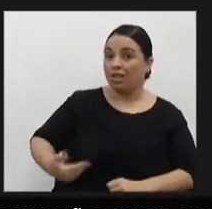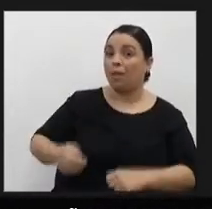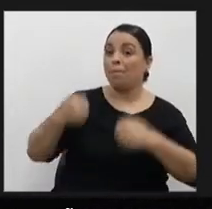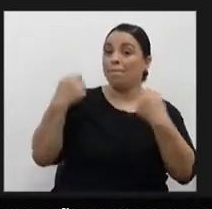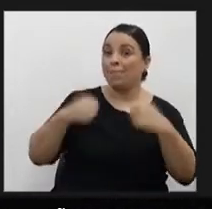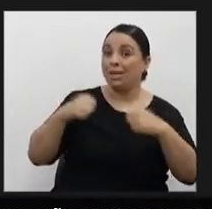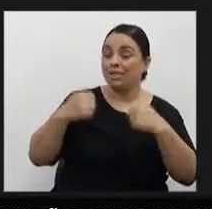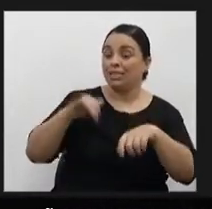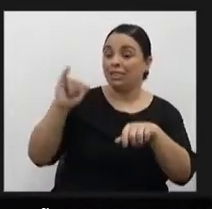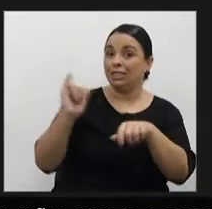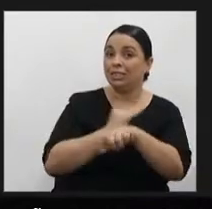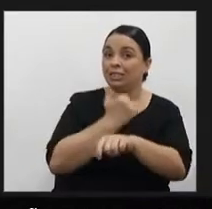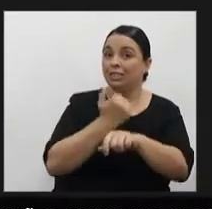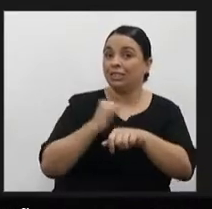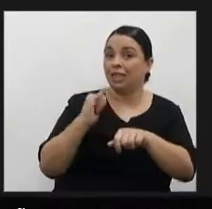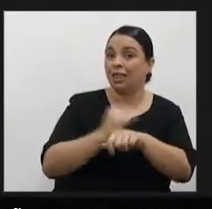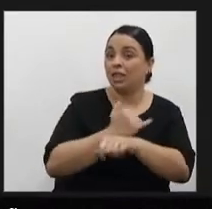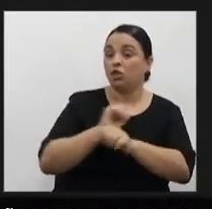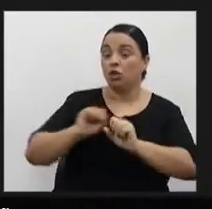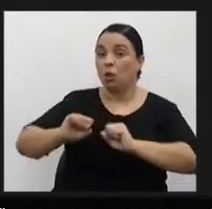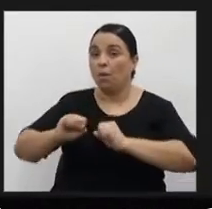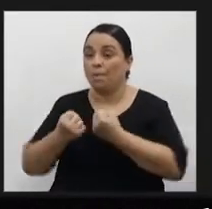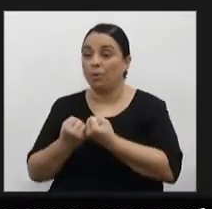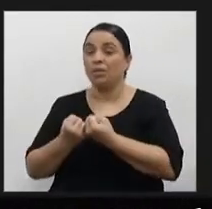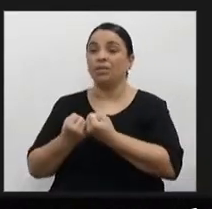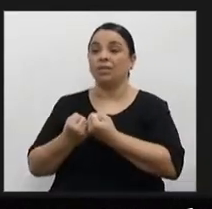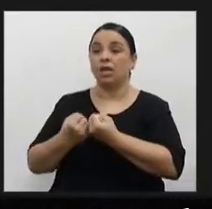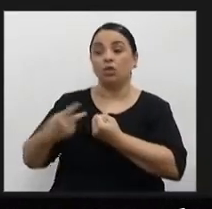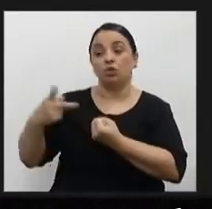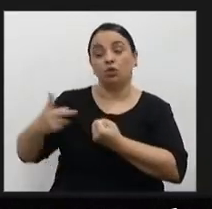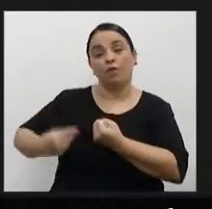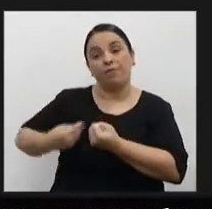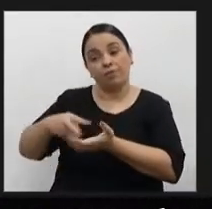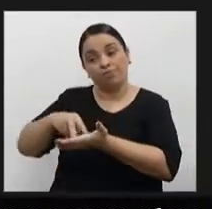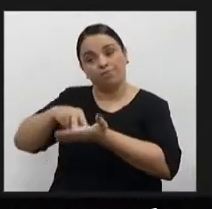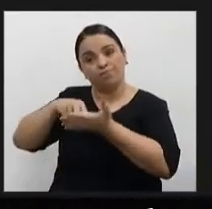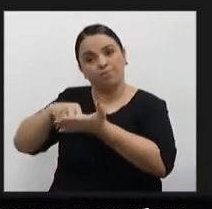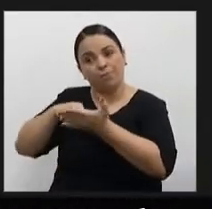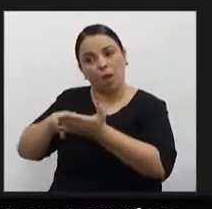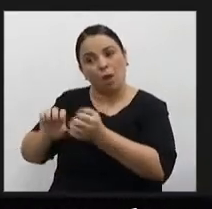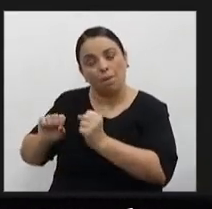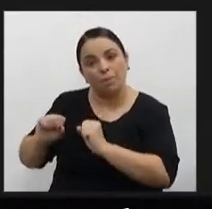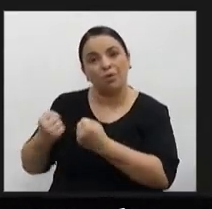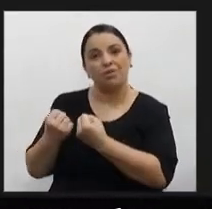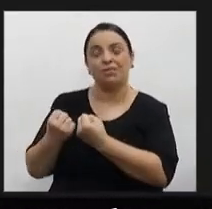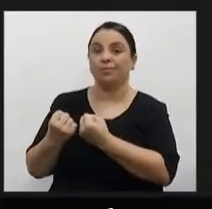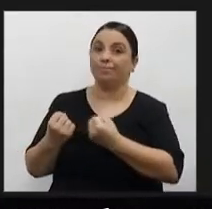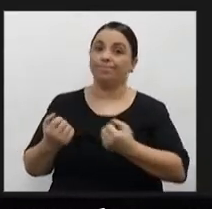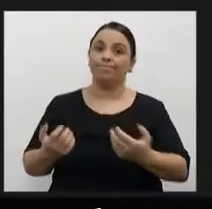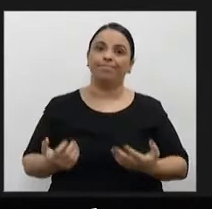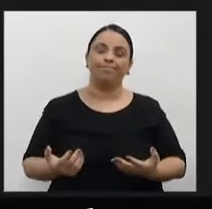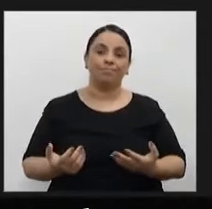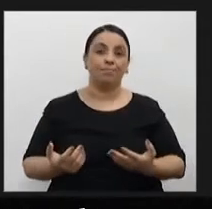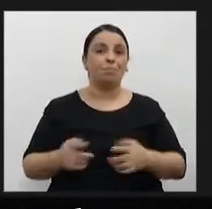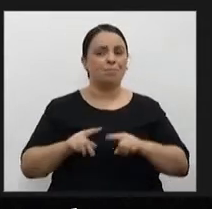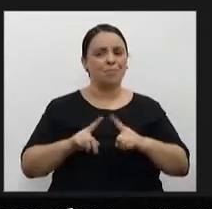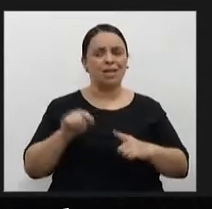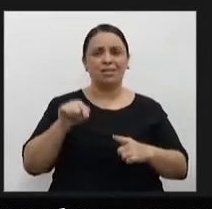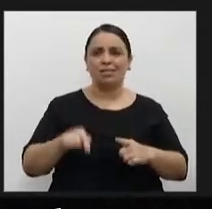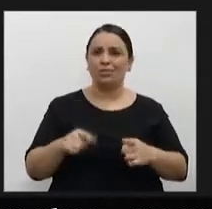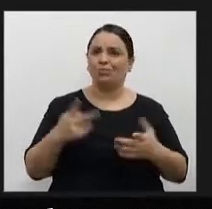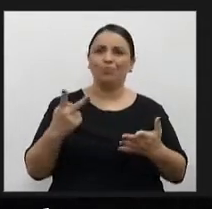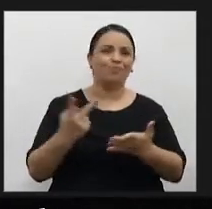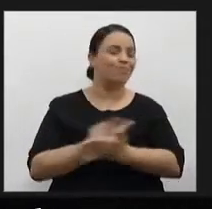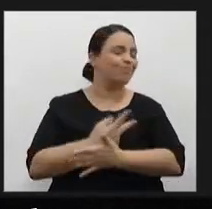segurança, né? E aí isso não tem acontecido porque criam-se vários meios,